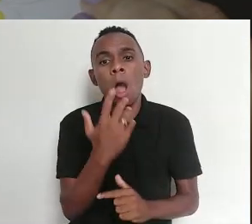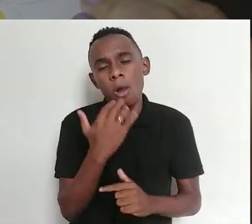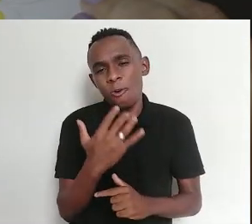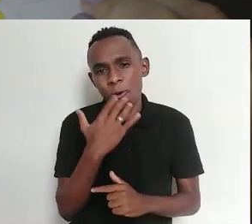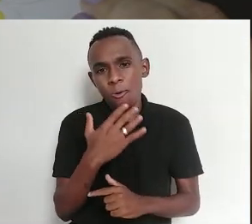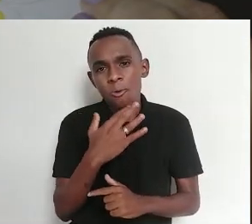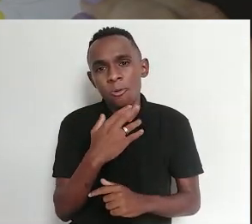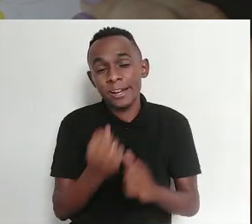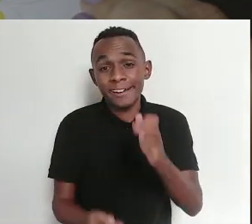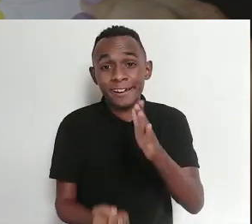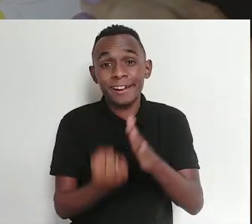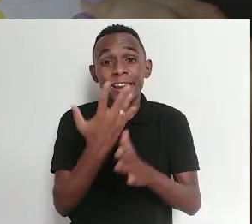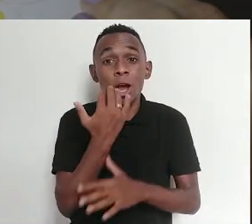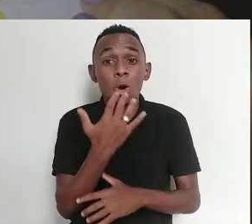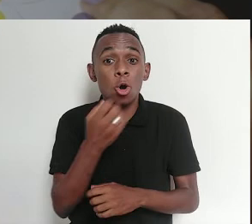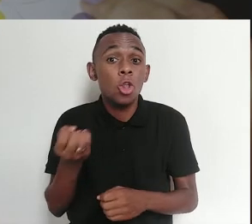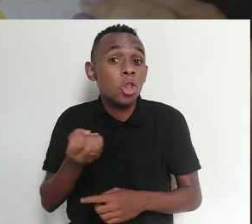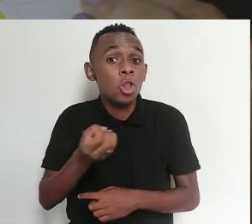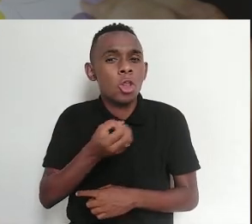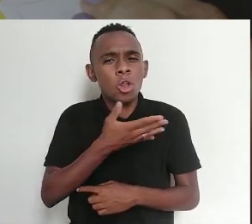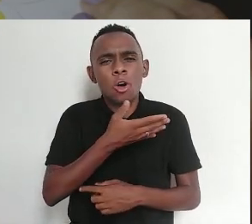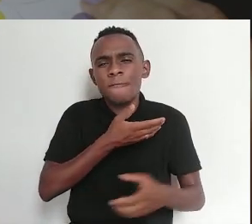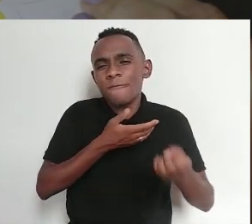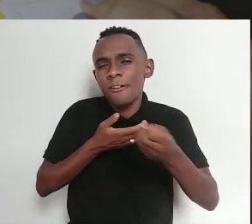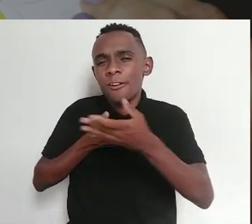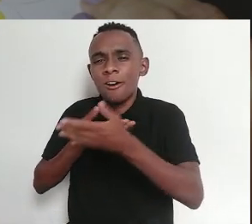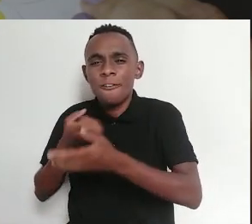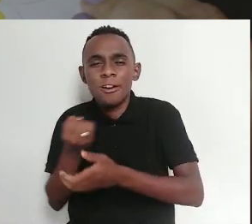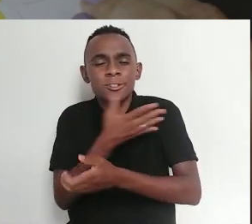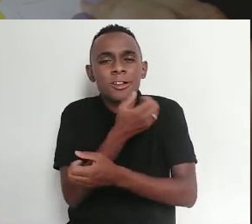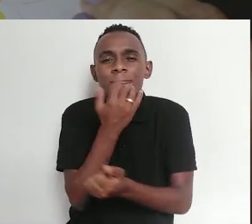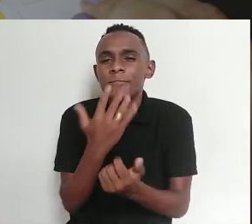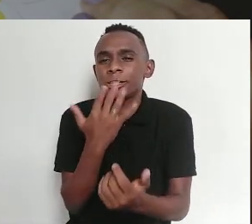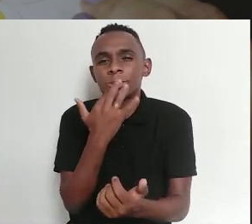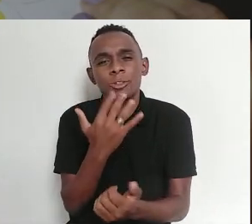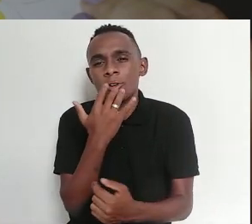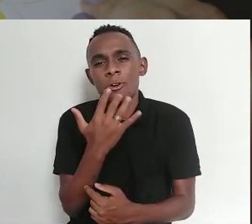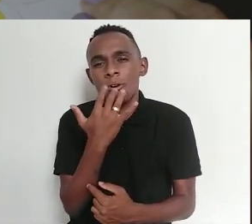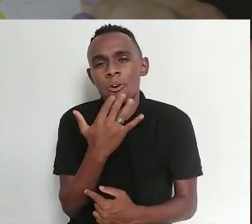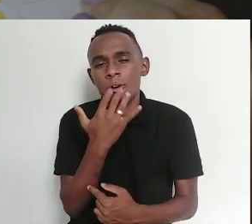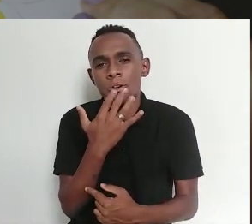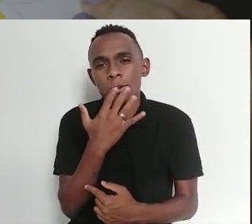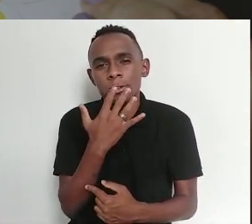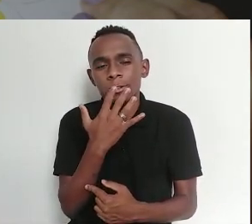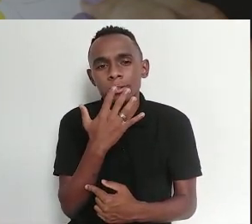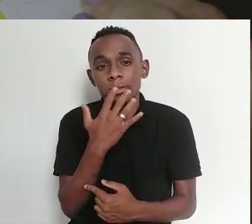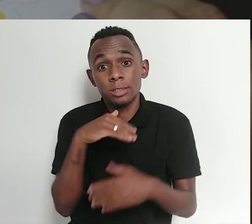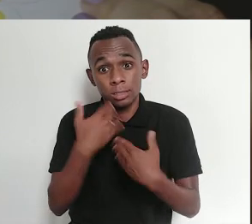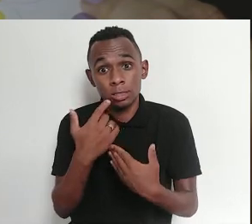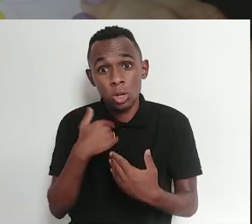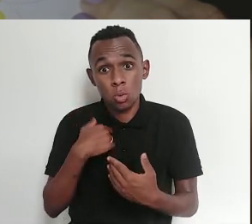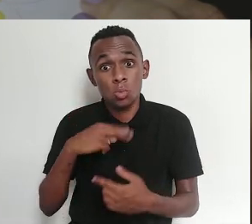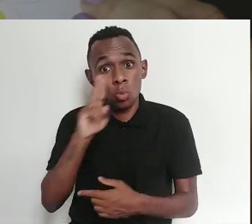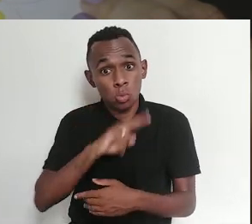Isso que é a transparência da tinta, a gente vai criando novos tons. Quando eu exagerei na quantidade de